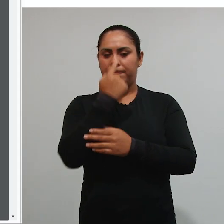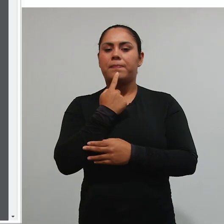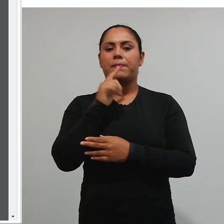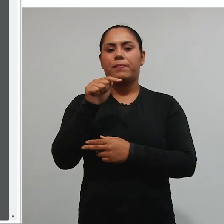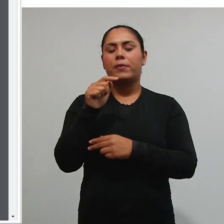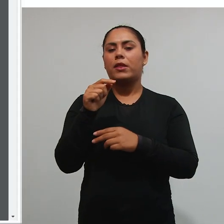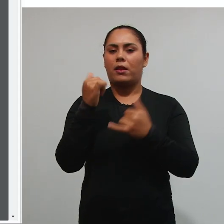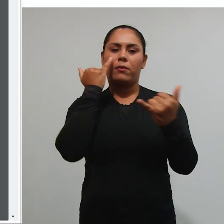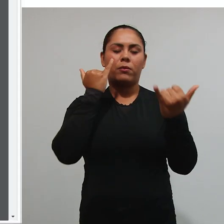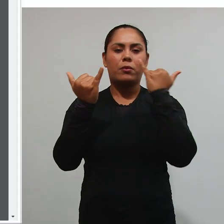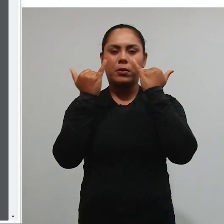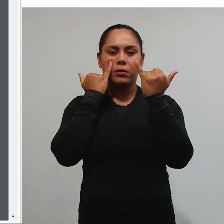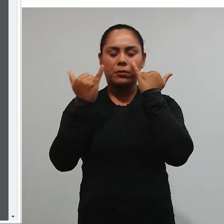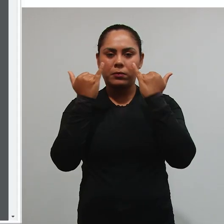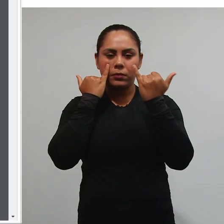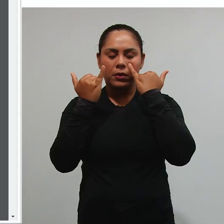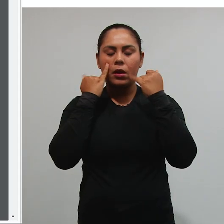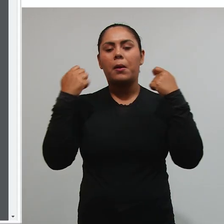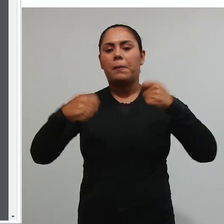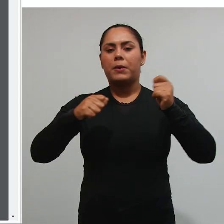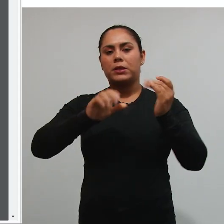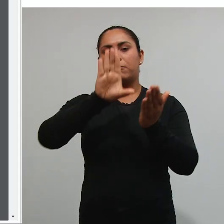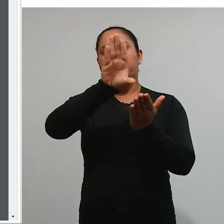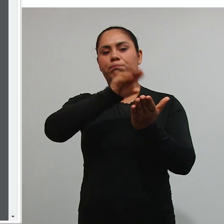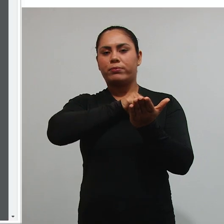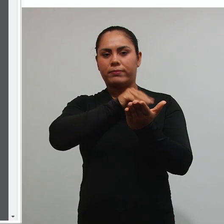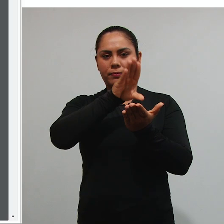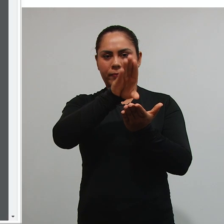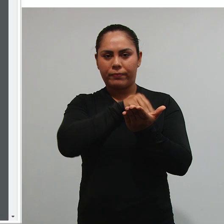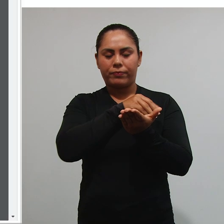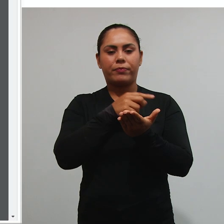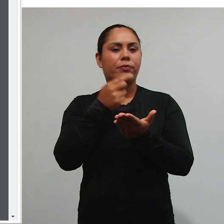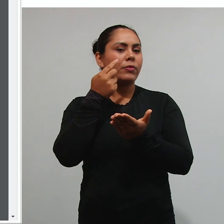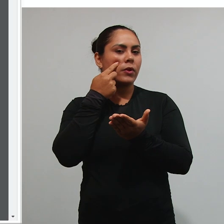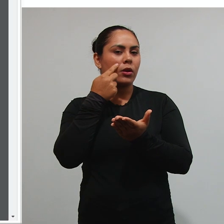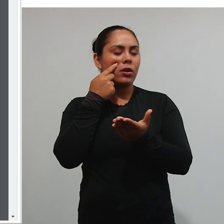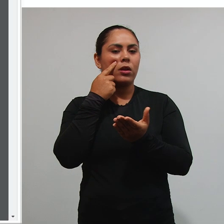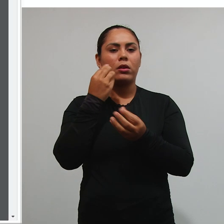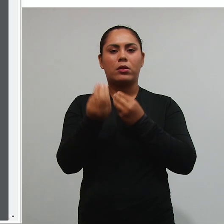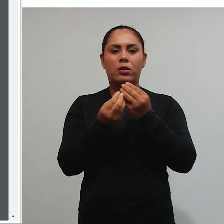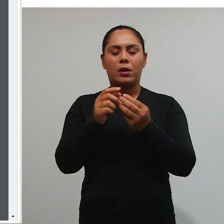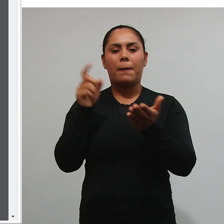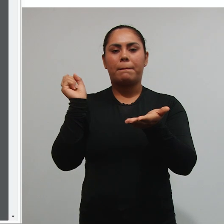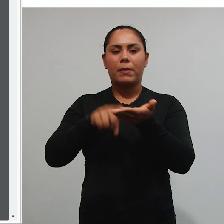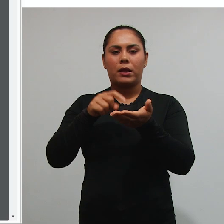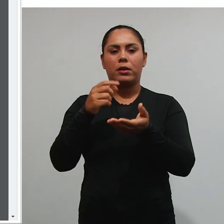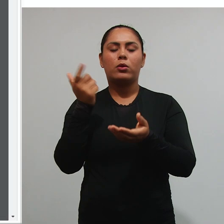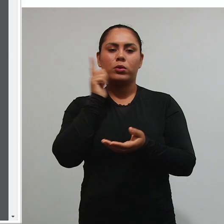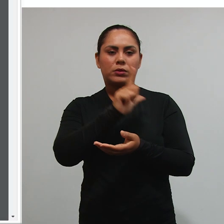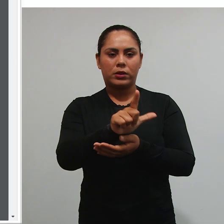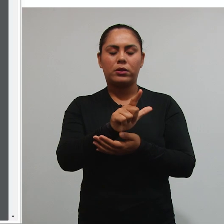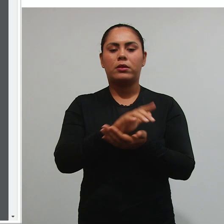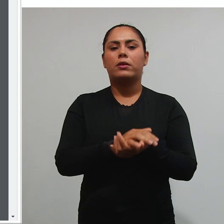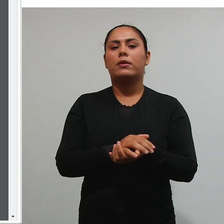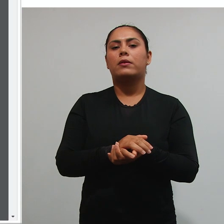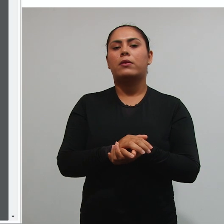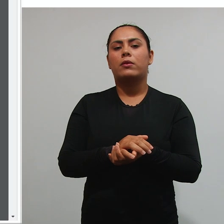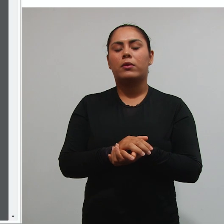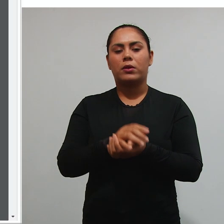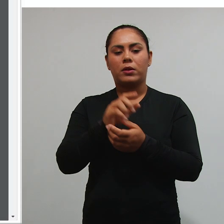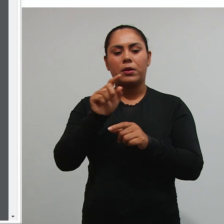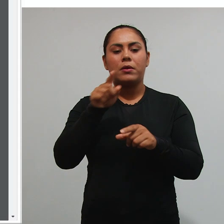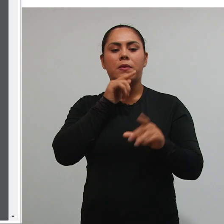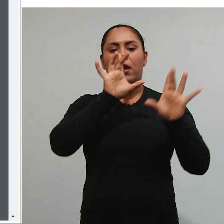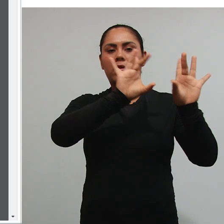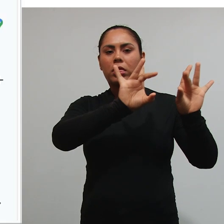aqui essas informações, que são as informações que eu vou precisar. Tá vendo? Ó? Então, Ctrl+C, Ctrl+V.